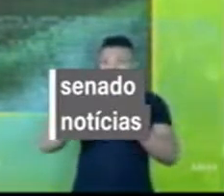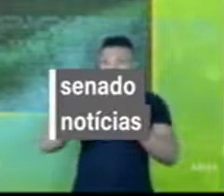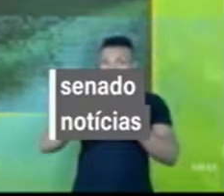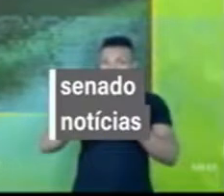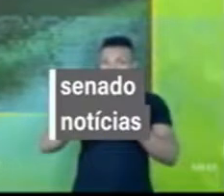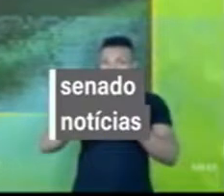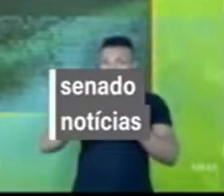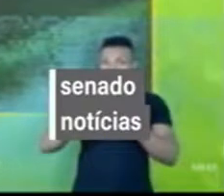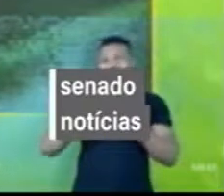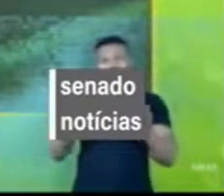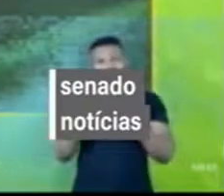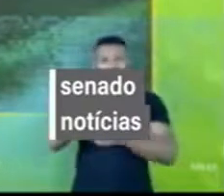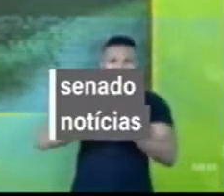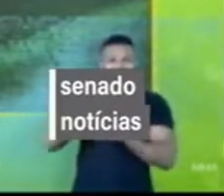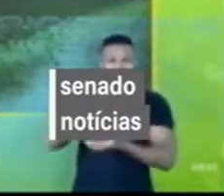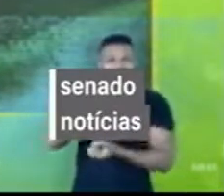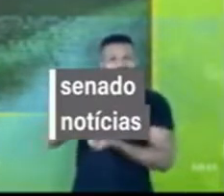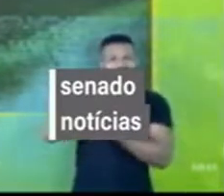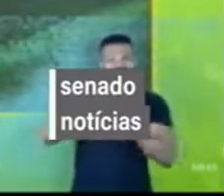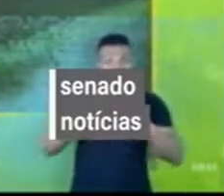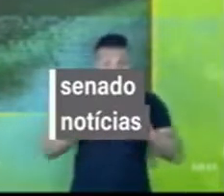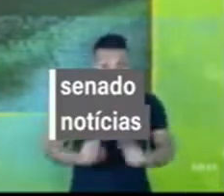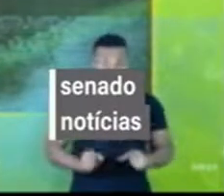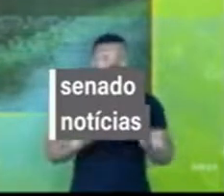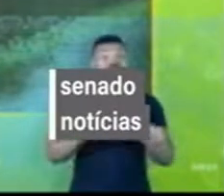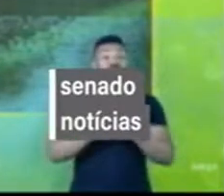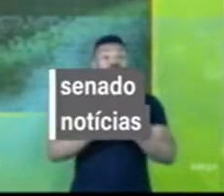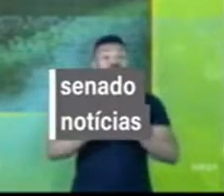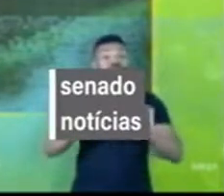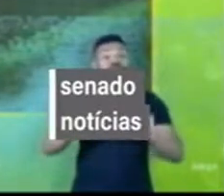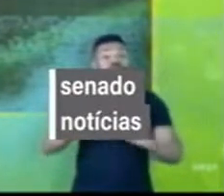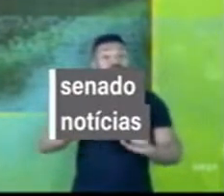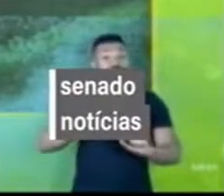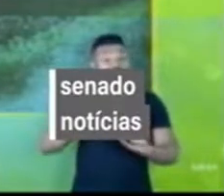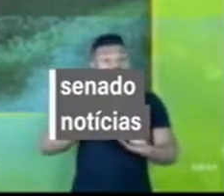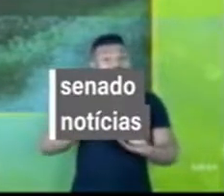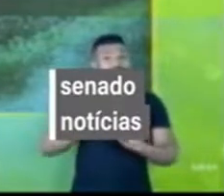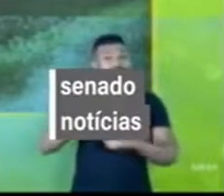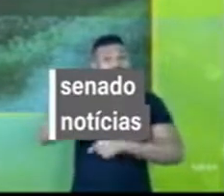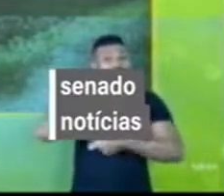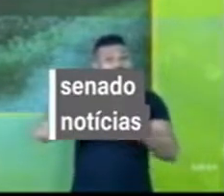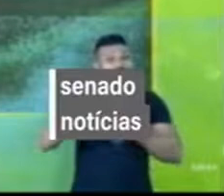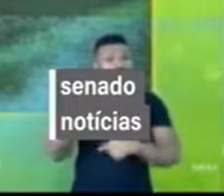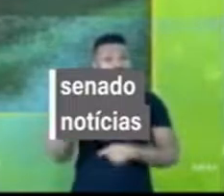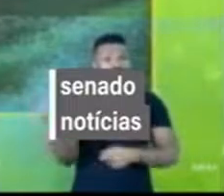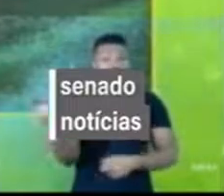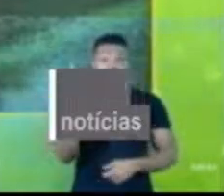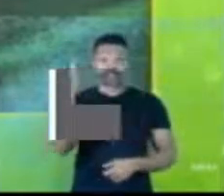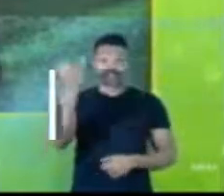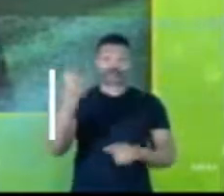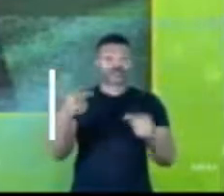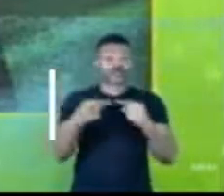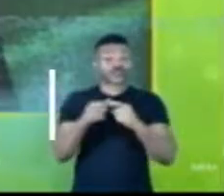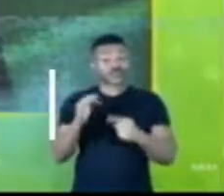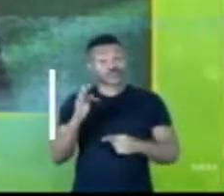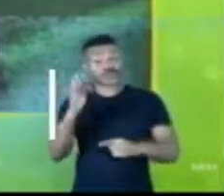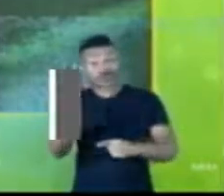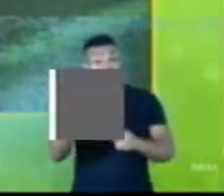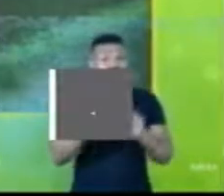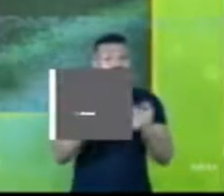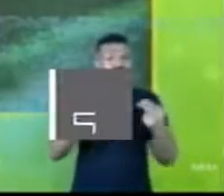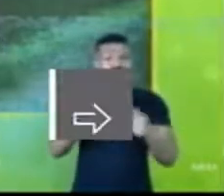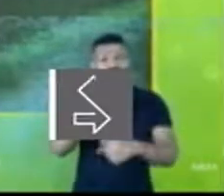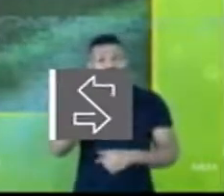corretos, sustentáveis e limpos, mas porque eles também têm um caráter econômico importante, porque o futuro é isso, alternativas energéticas que